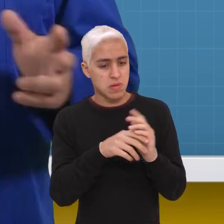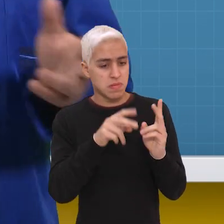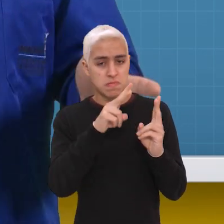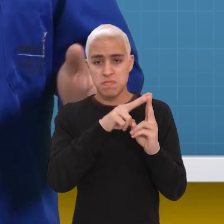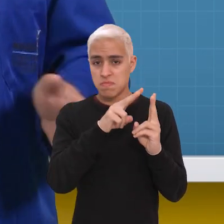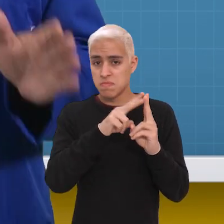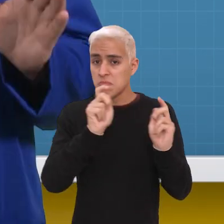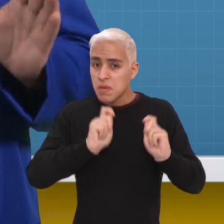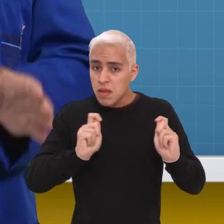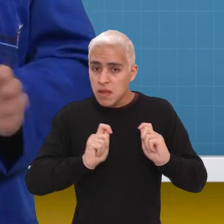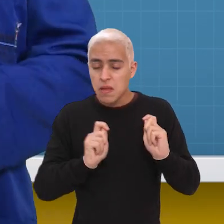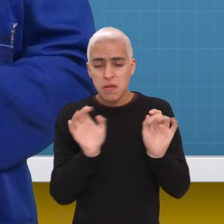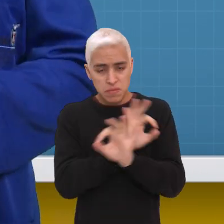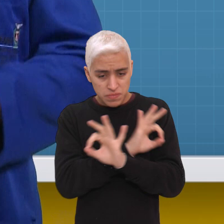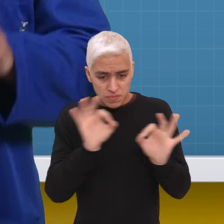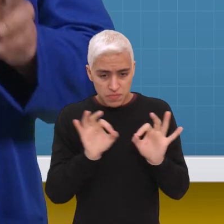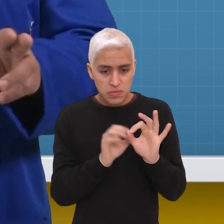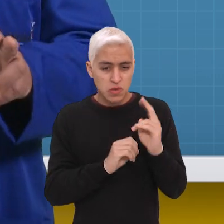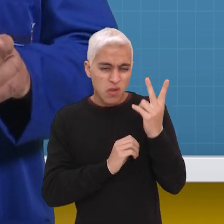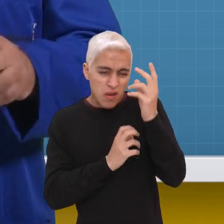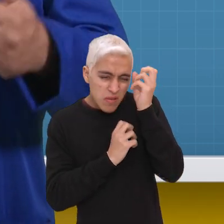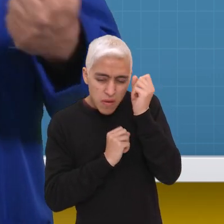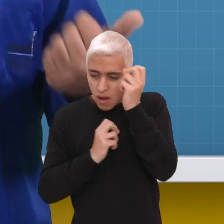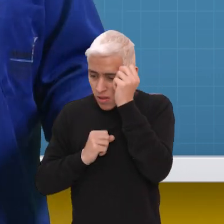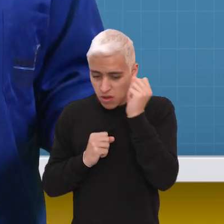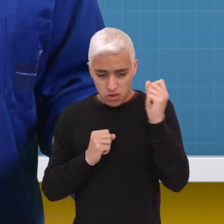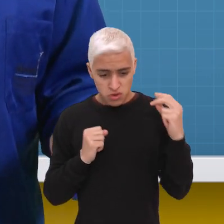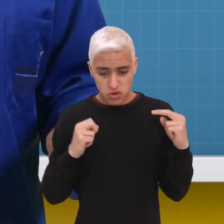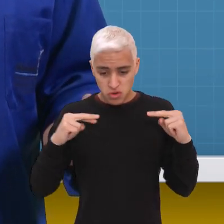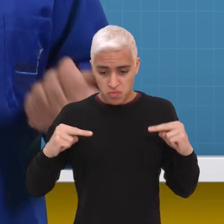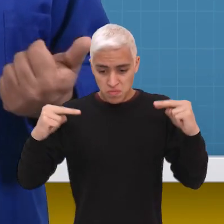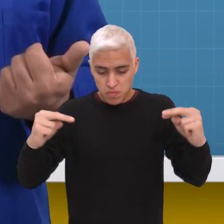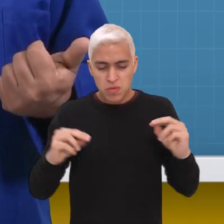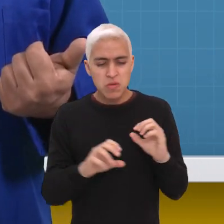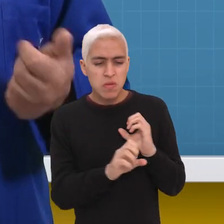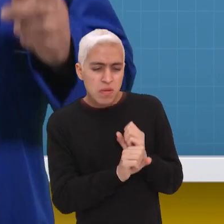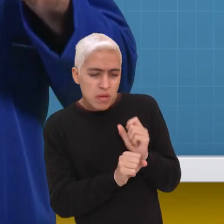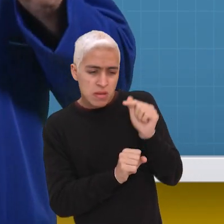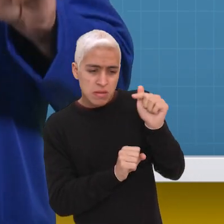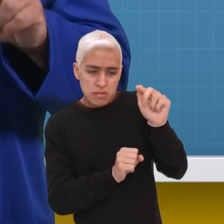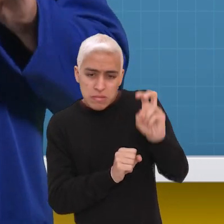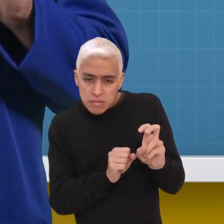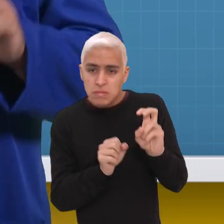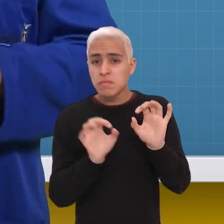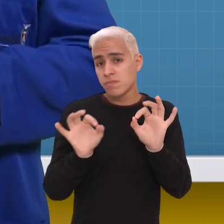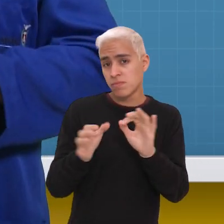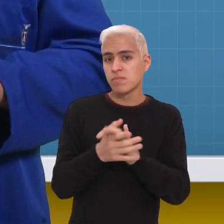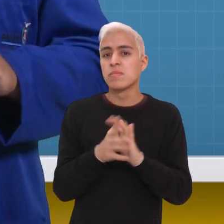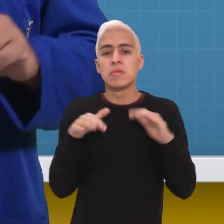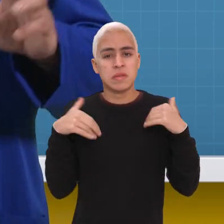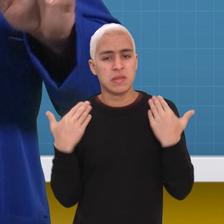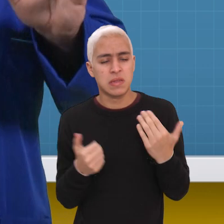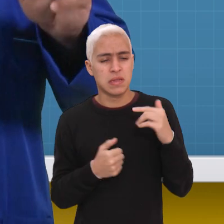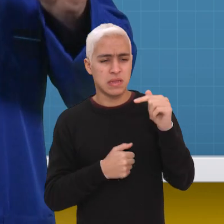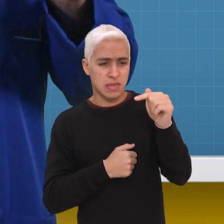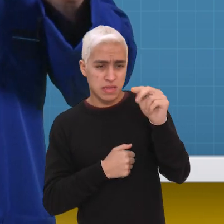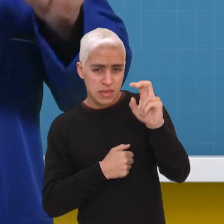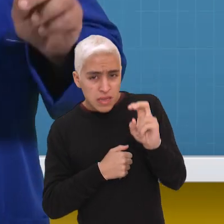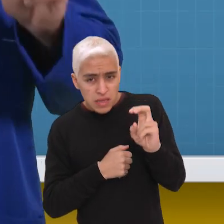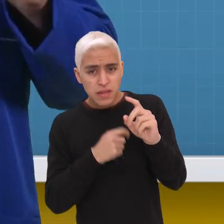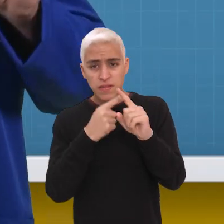2/4 para 2 pessoas. Ótimo. 2/4 duplos. Quanto custa o quarto duplo mesma diária? 75.